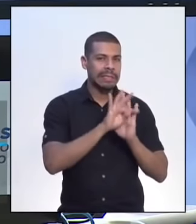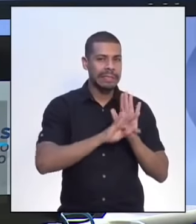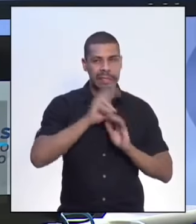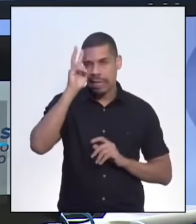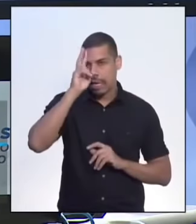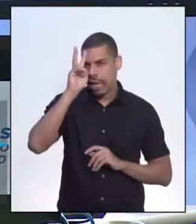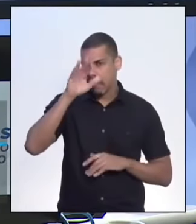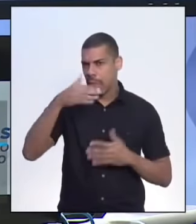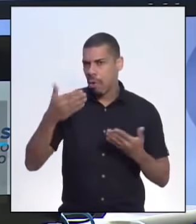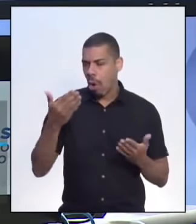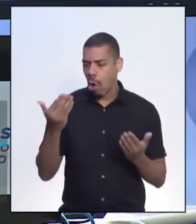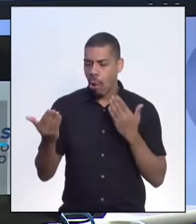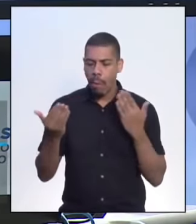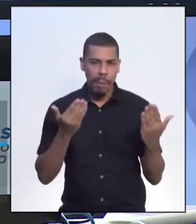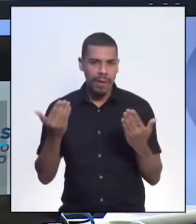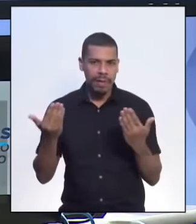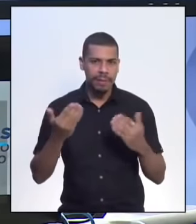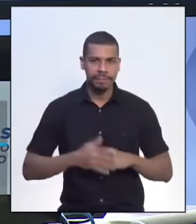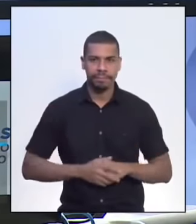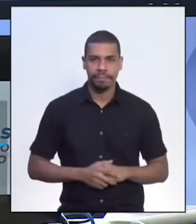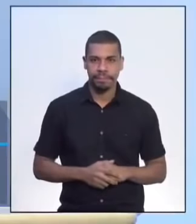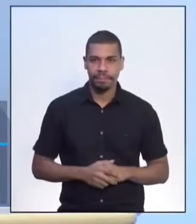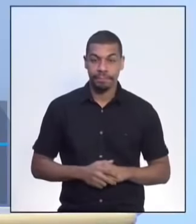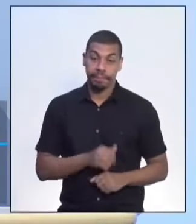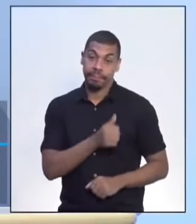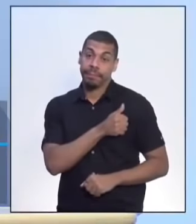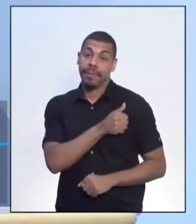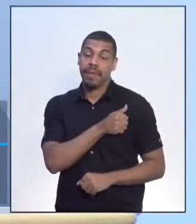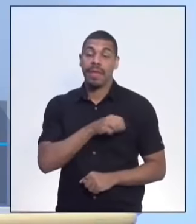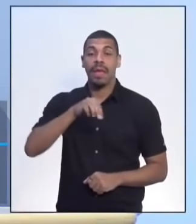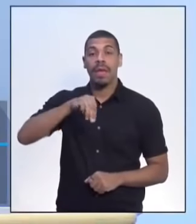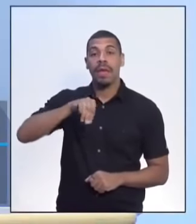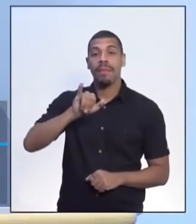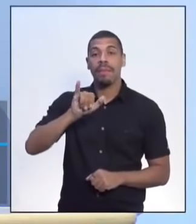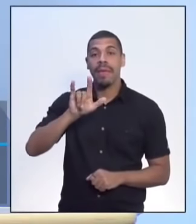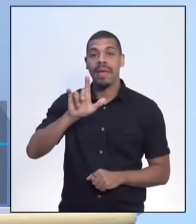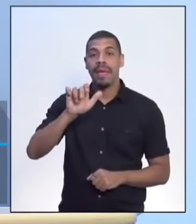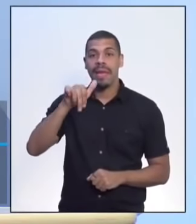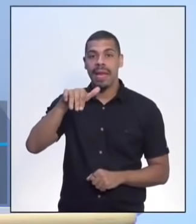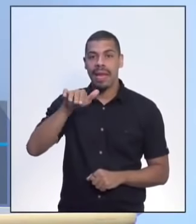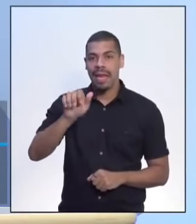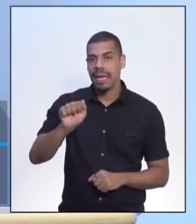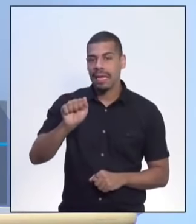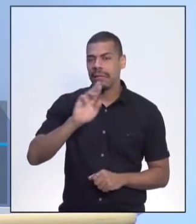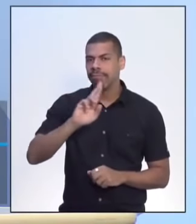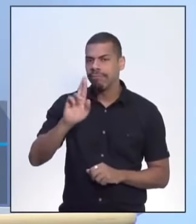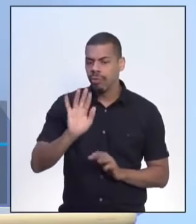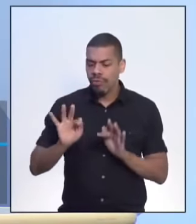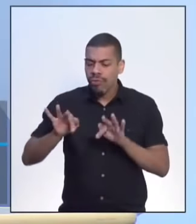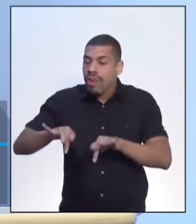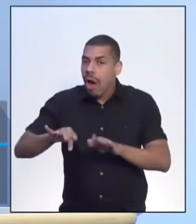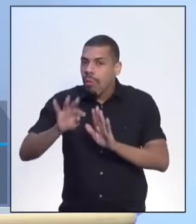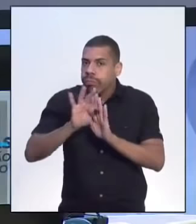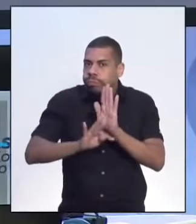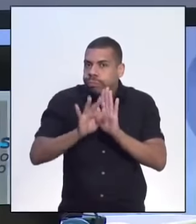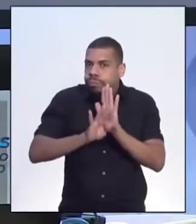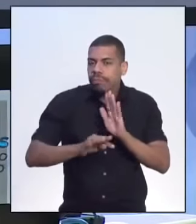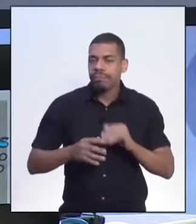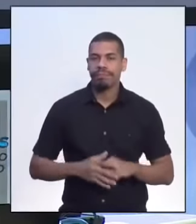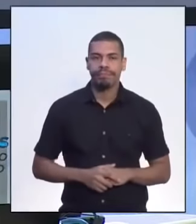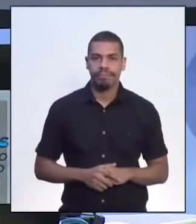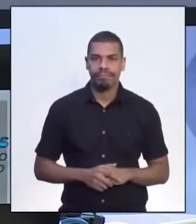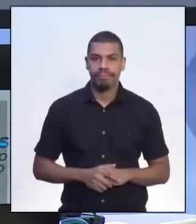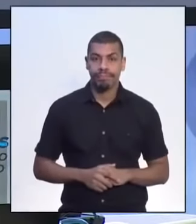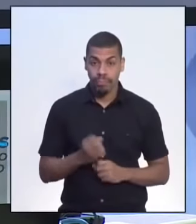da frase que tem essa comparação? Ó, a Milena só colocou que ela acha que foi no finalzinho, mas ela não conseguiu lembrar o que era. Da frase, né? Isso.